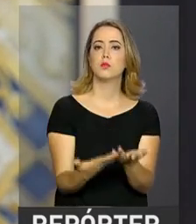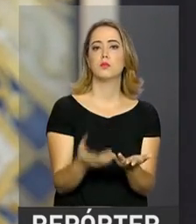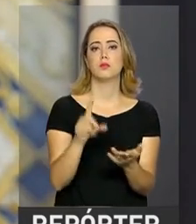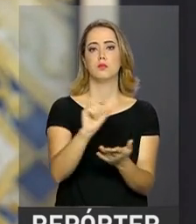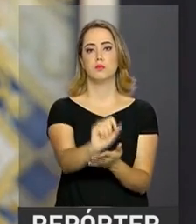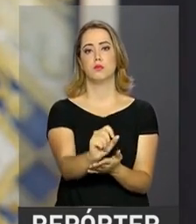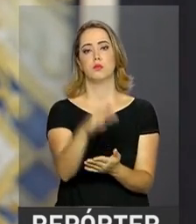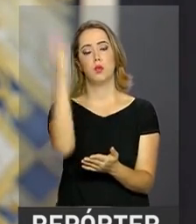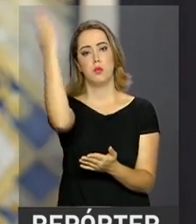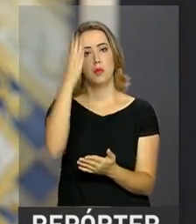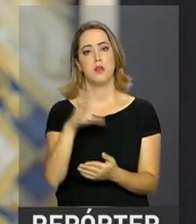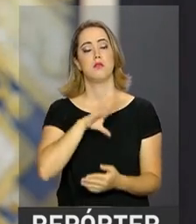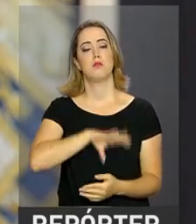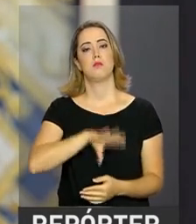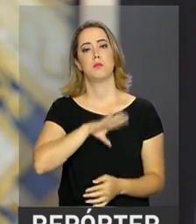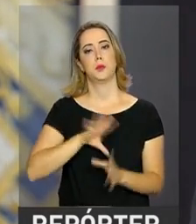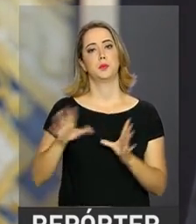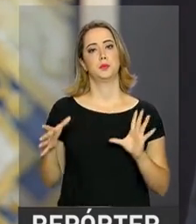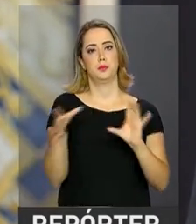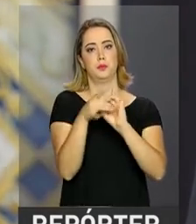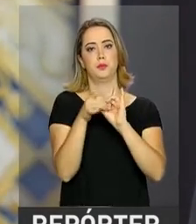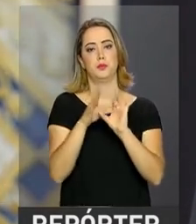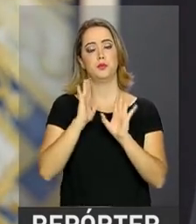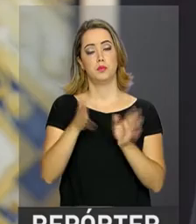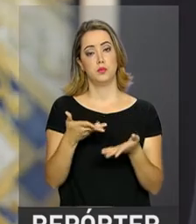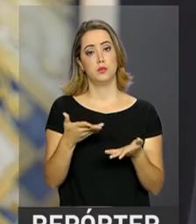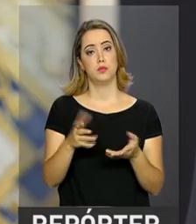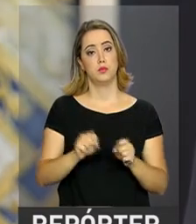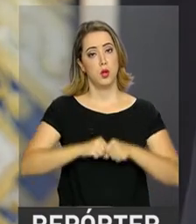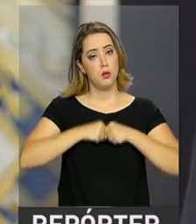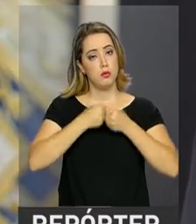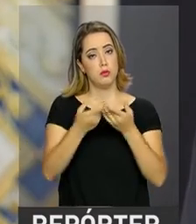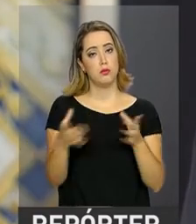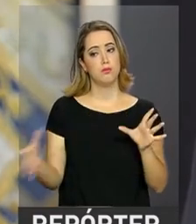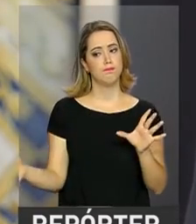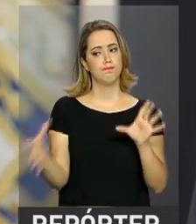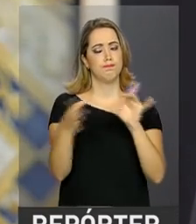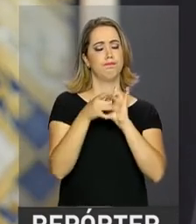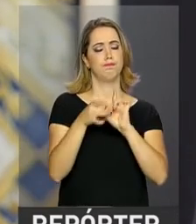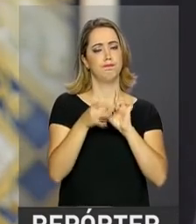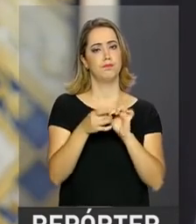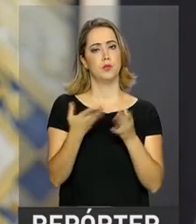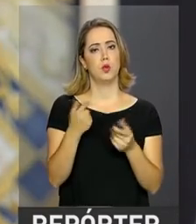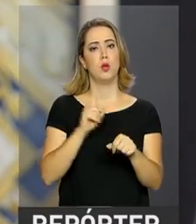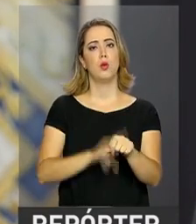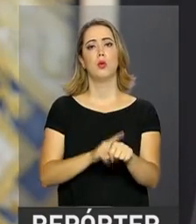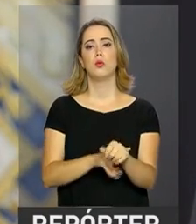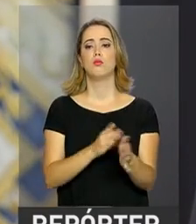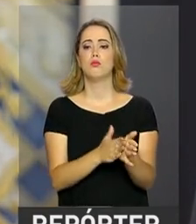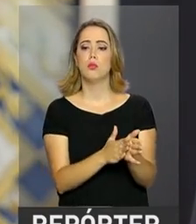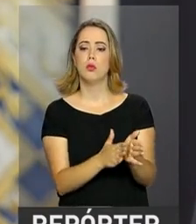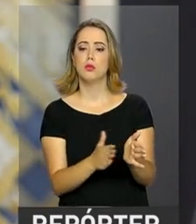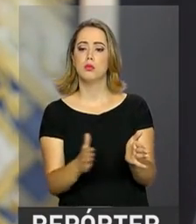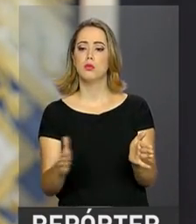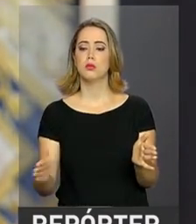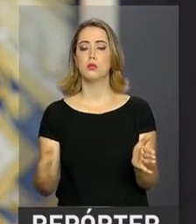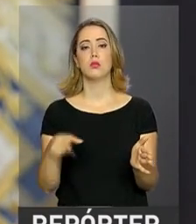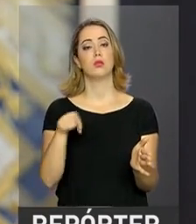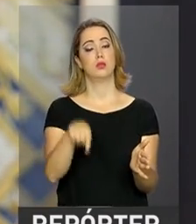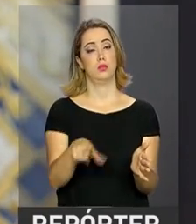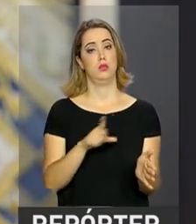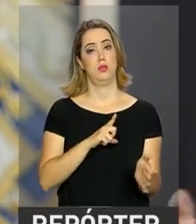muito tempo foi reforçada no período em que sua excelência